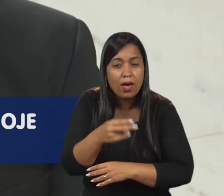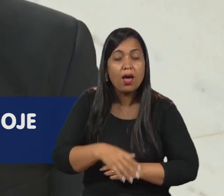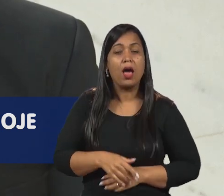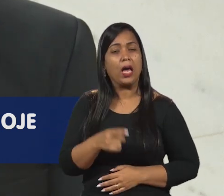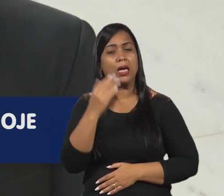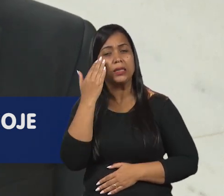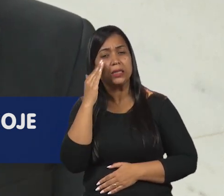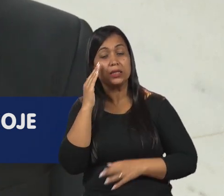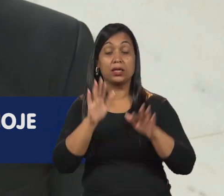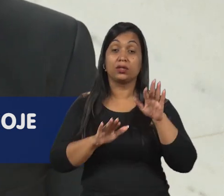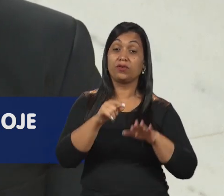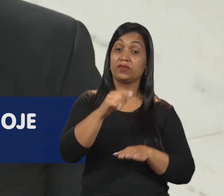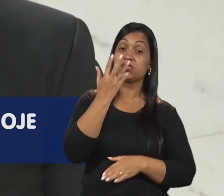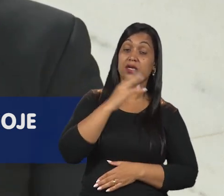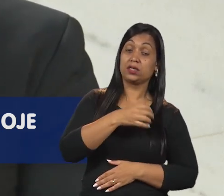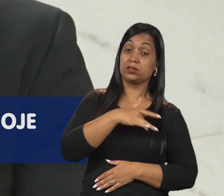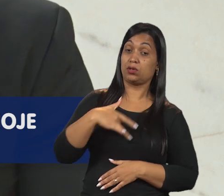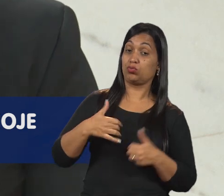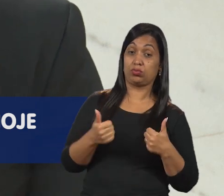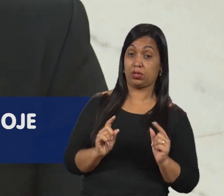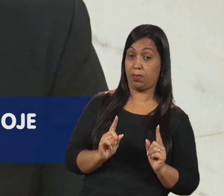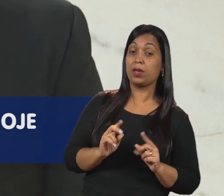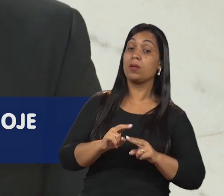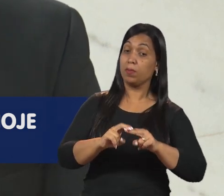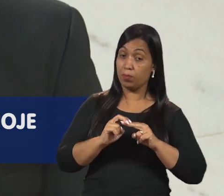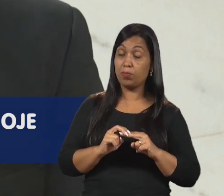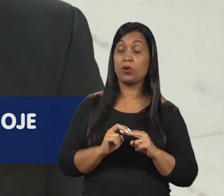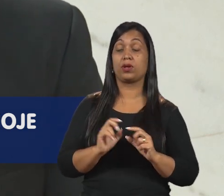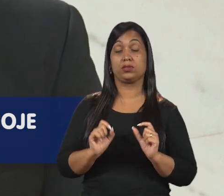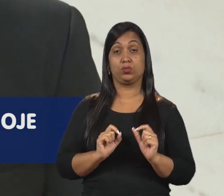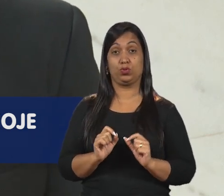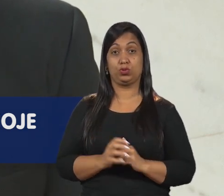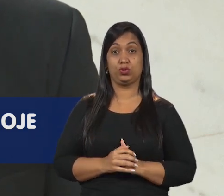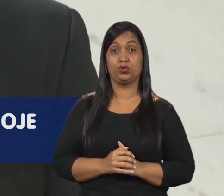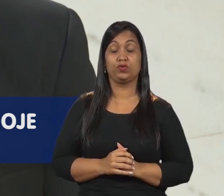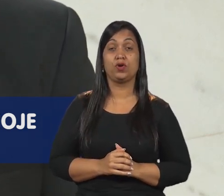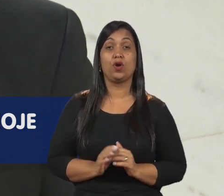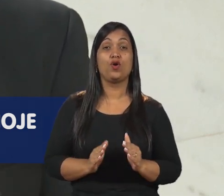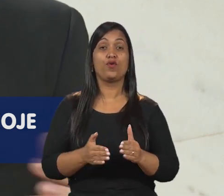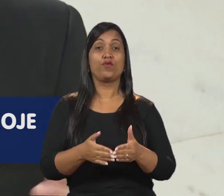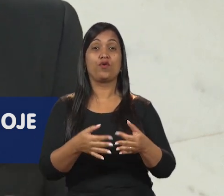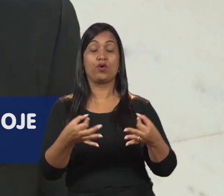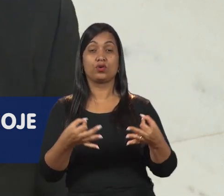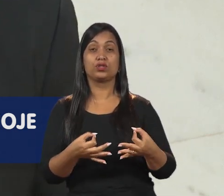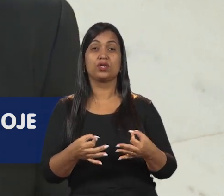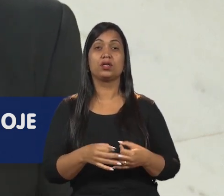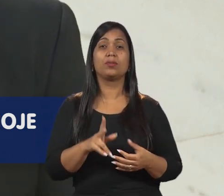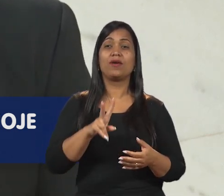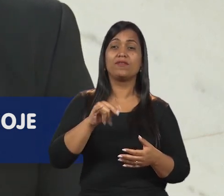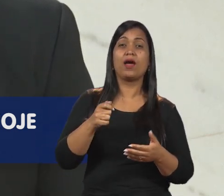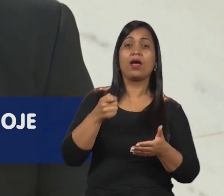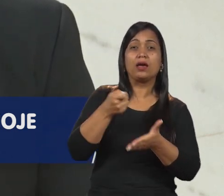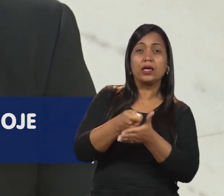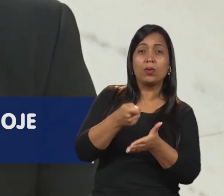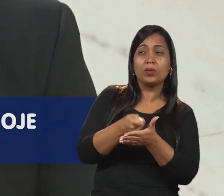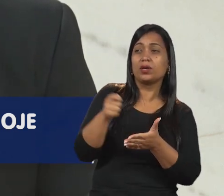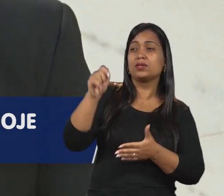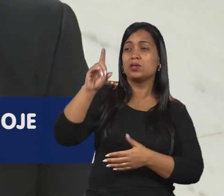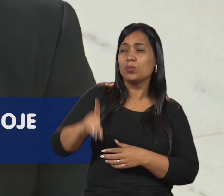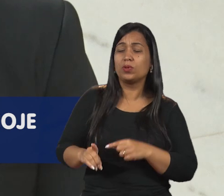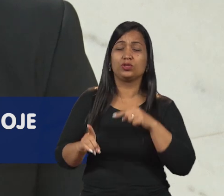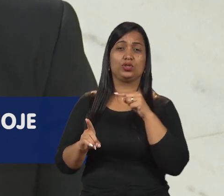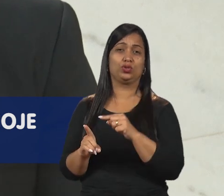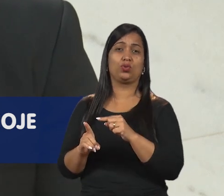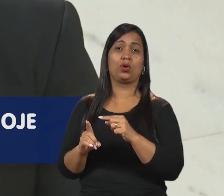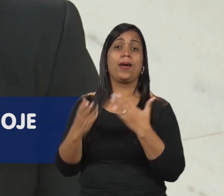procurar entender que talvez a criança não está bem, pode ser por isso. Esse é o foco prático, né? Nossa, mas vai criar obrigação para as diretorias? Eu acho que